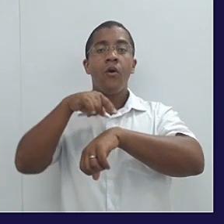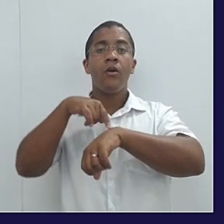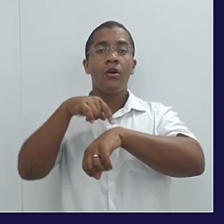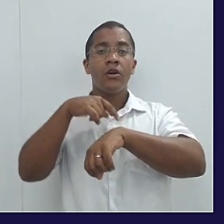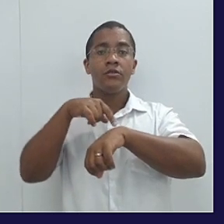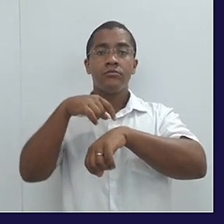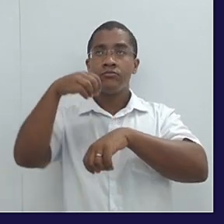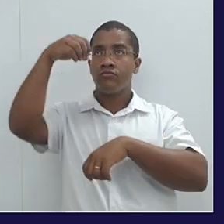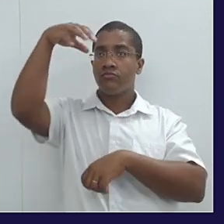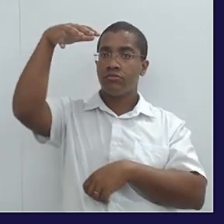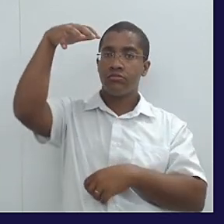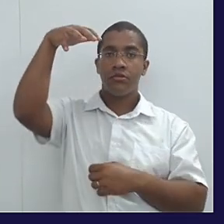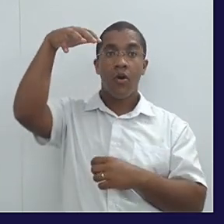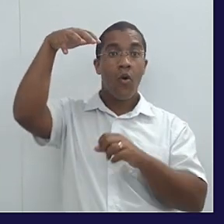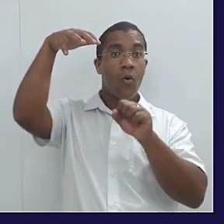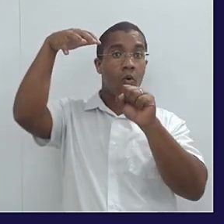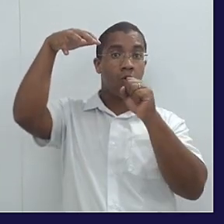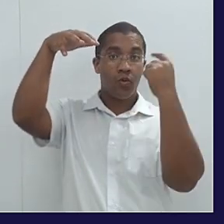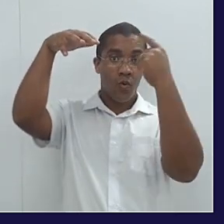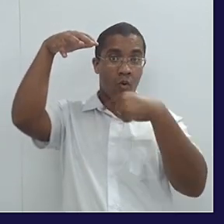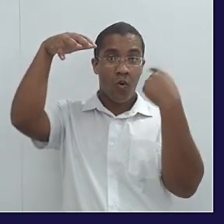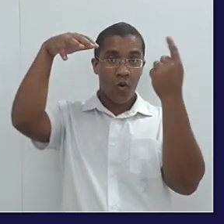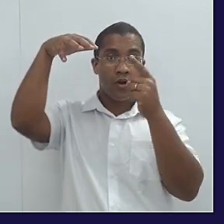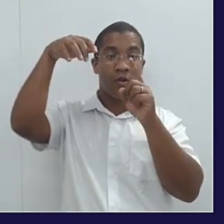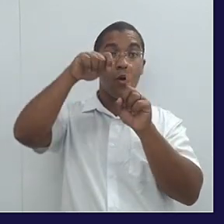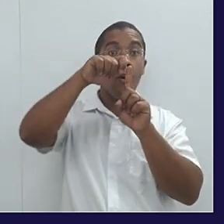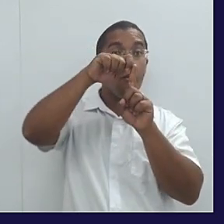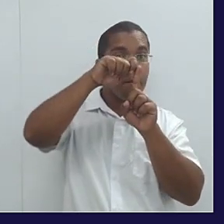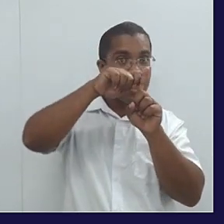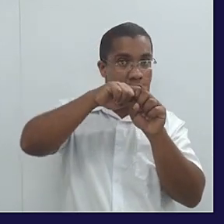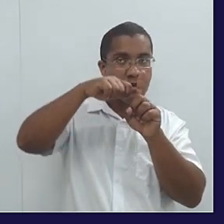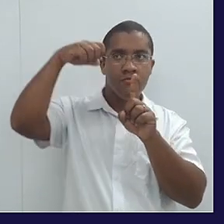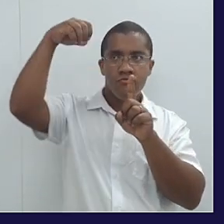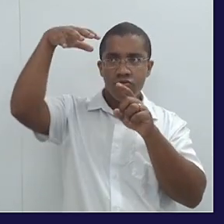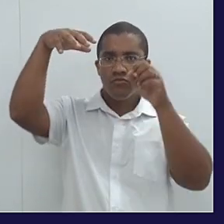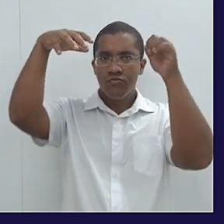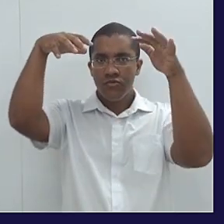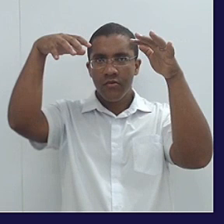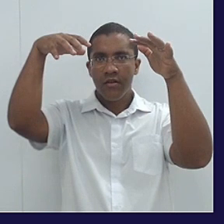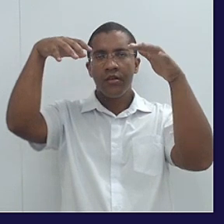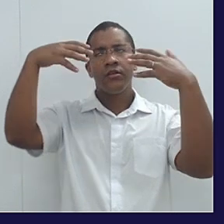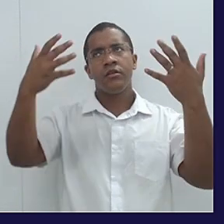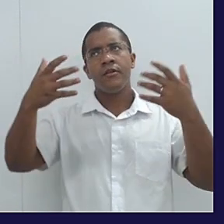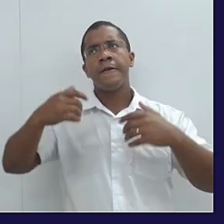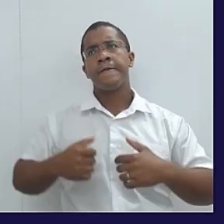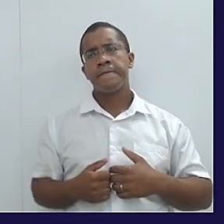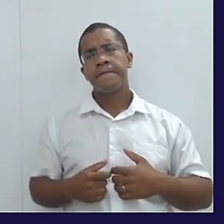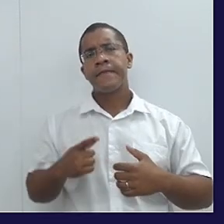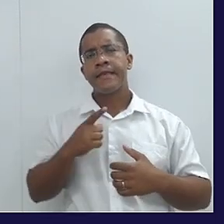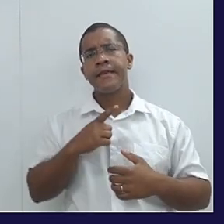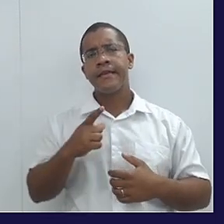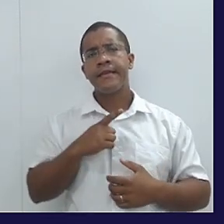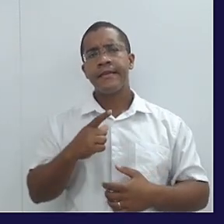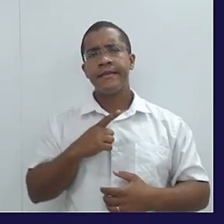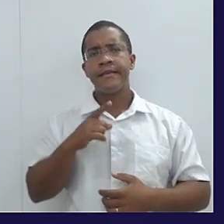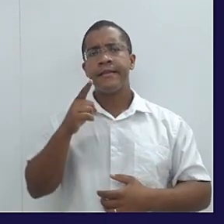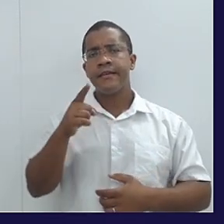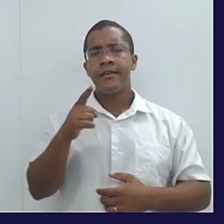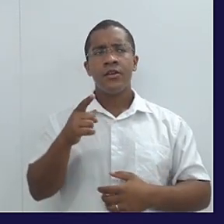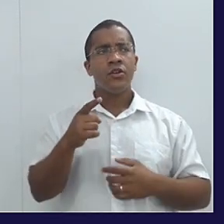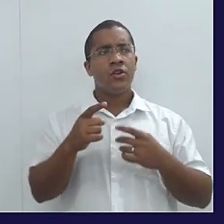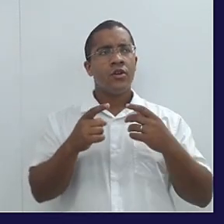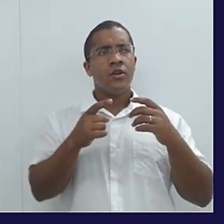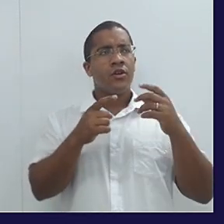ficar ligadas 8 horas por dia. Isso durante um mês. Ou seja, se eu tenho duas lâmpadas, vai ser igual